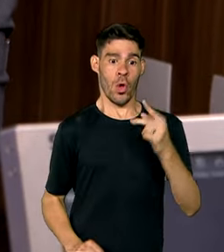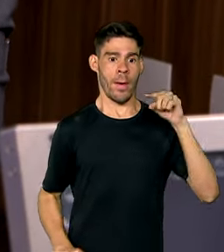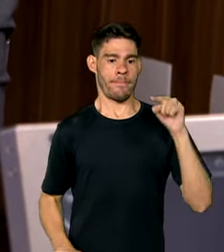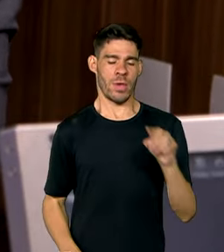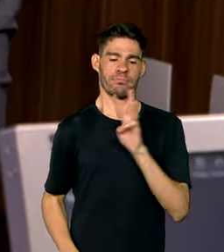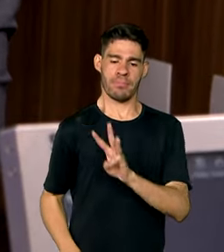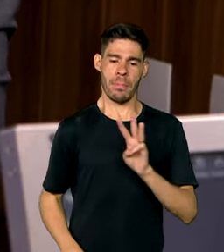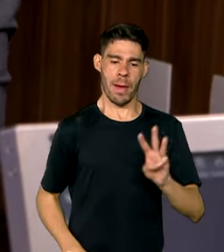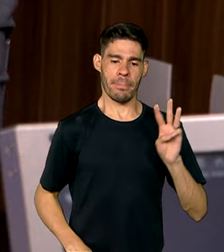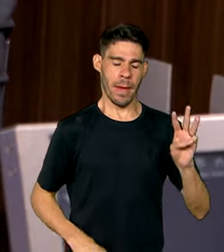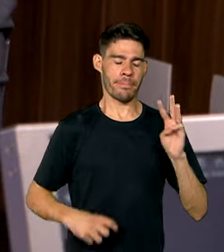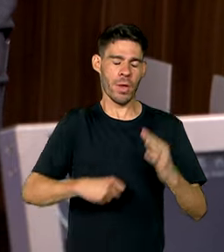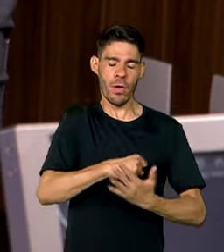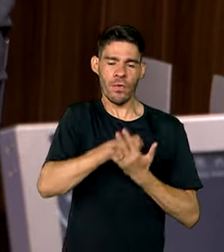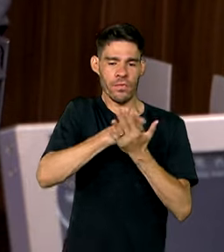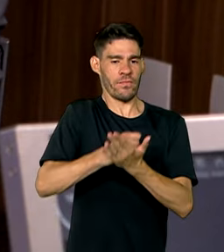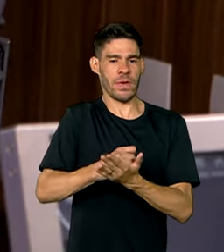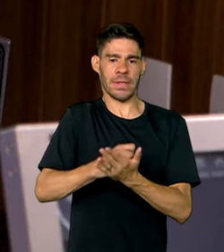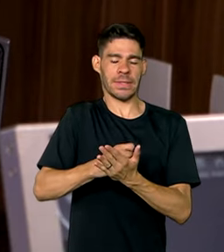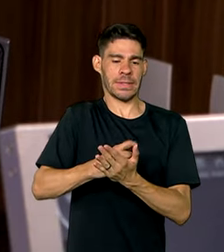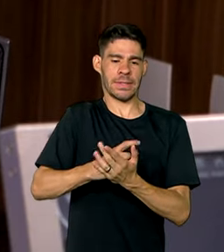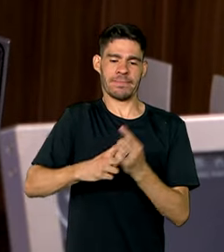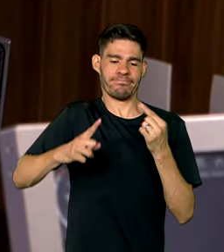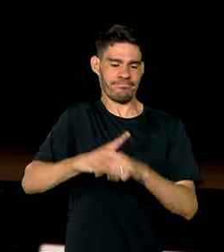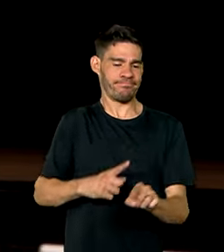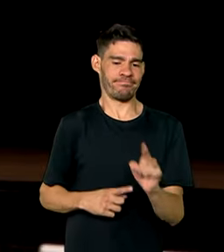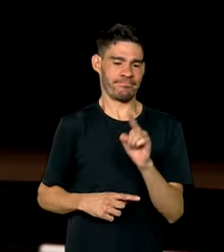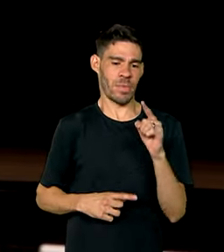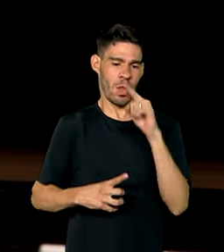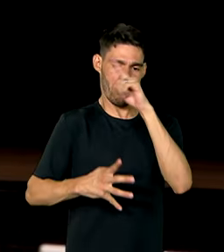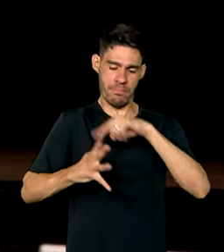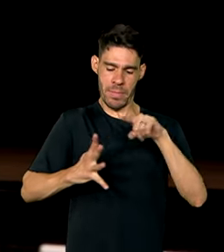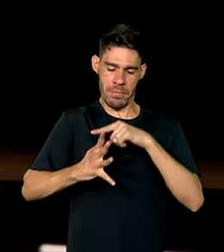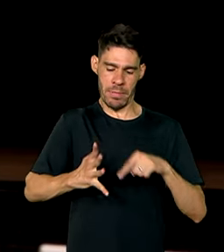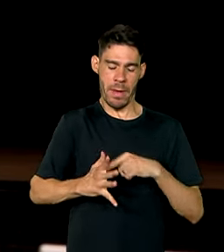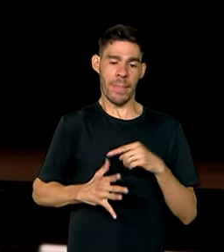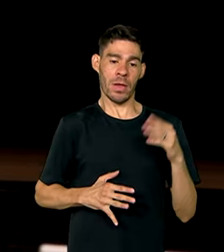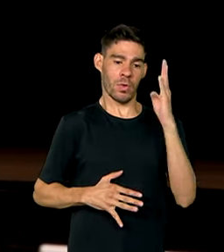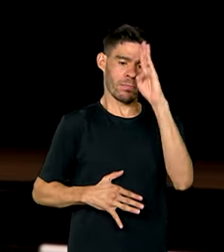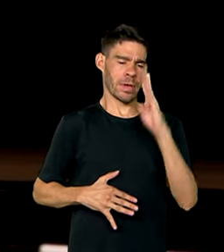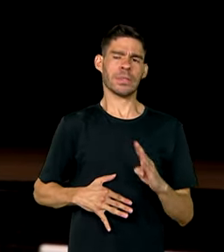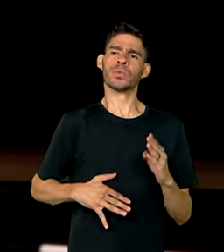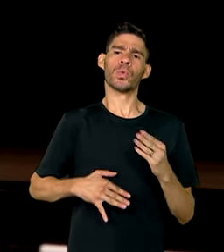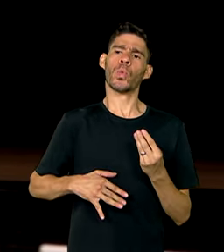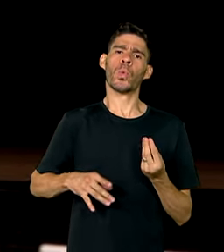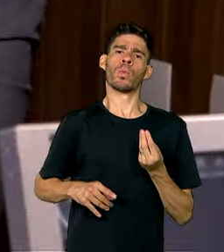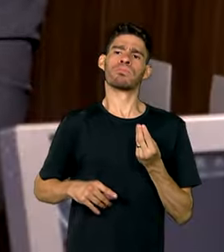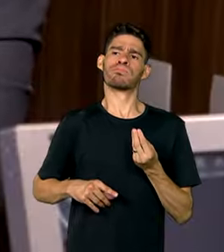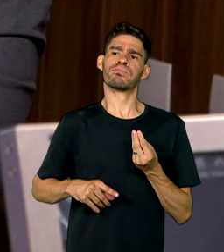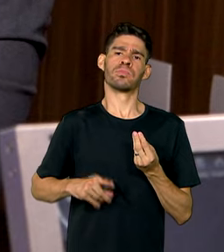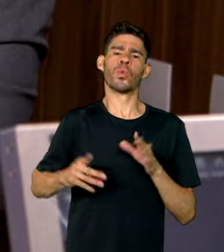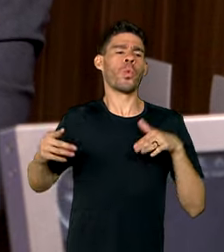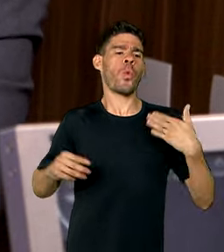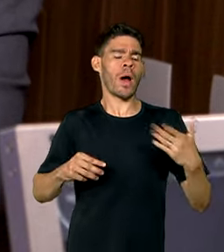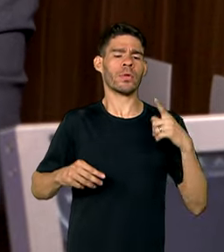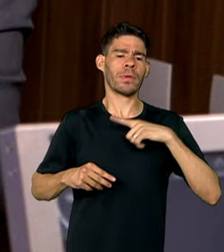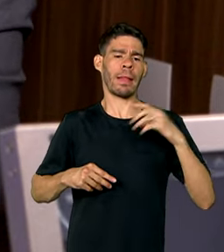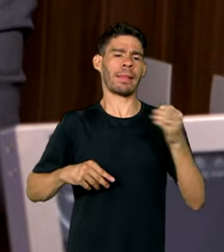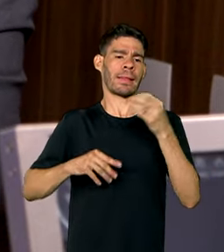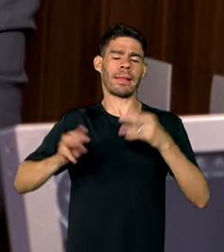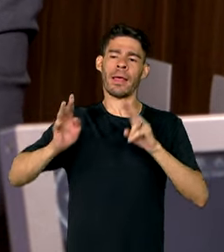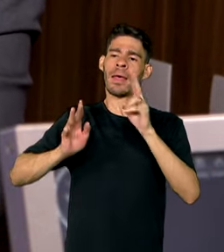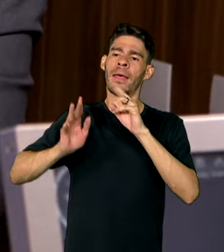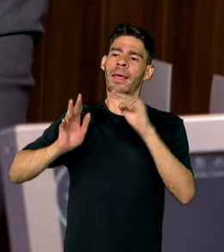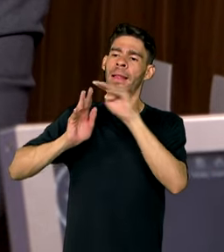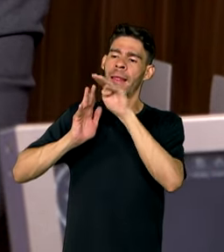sites que hoje ofertam, de forma ilegal, apostas no Brasil. E essa lista é atualizada com que regularidade? Aqui, como que nós estamos